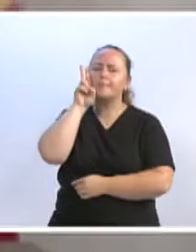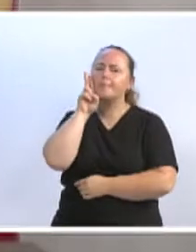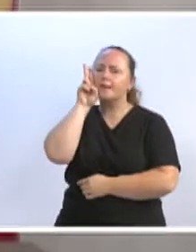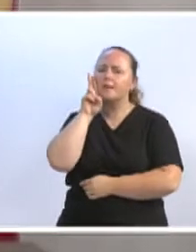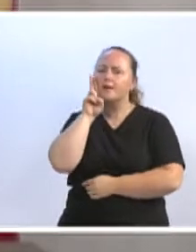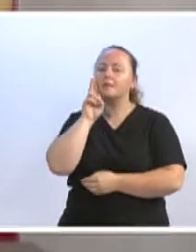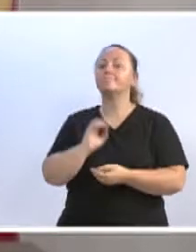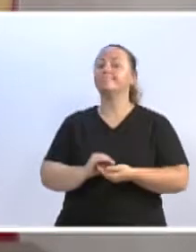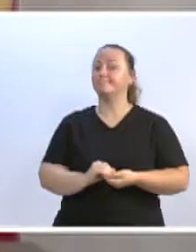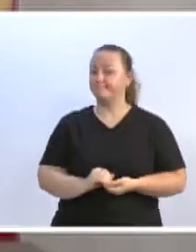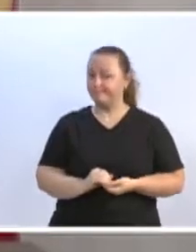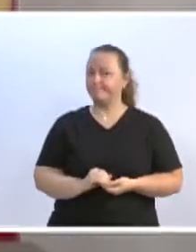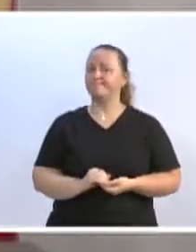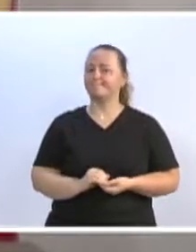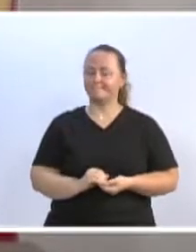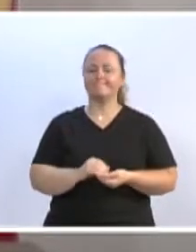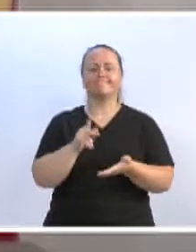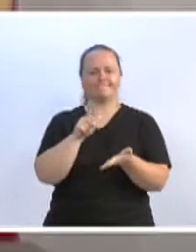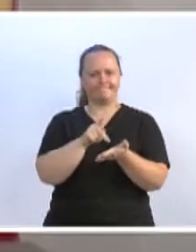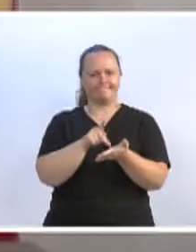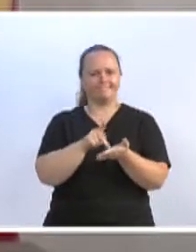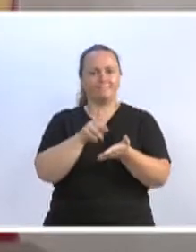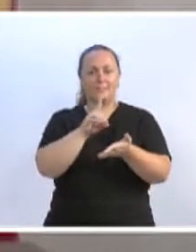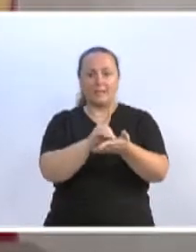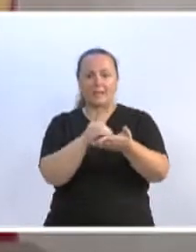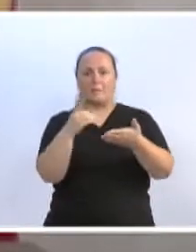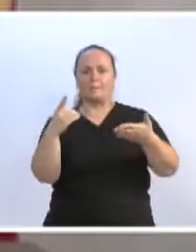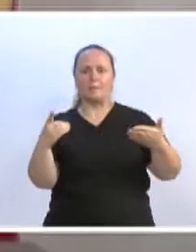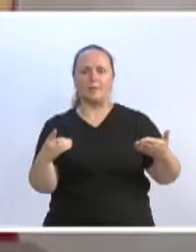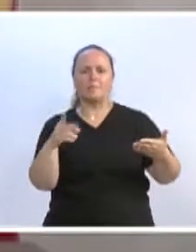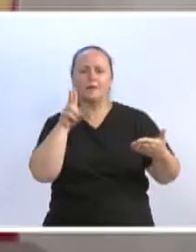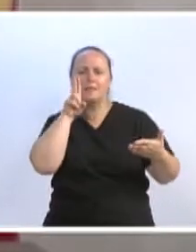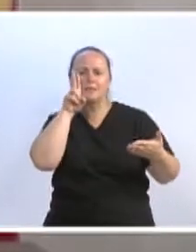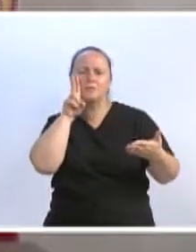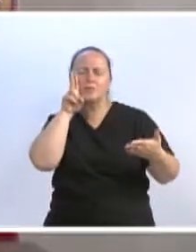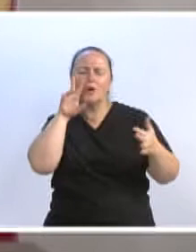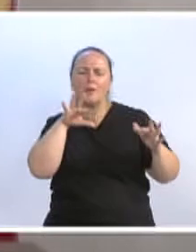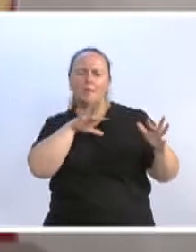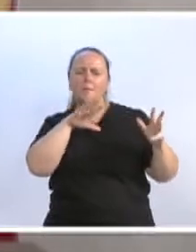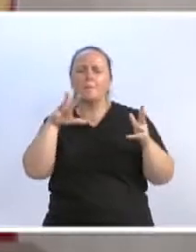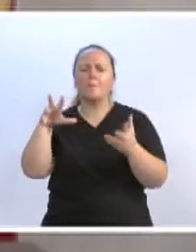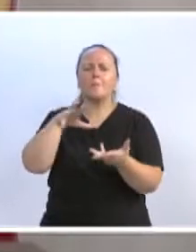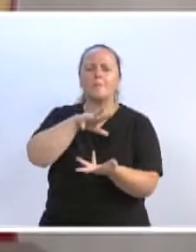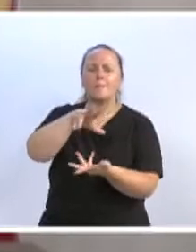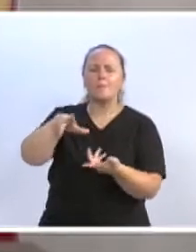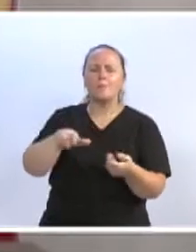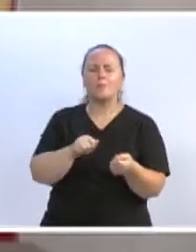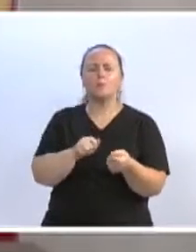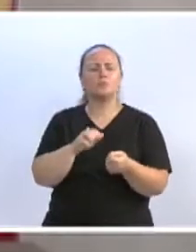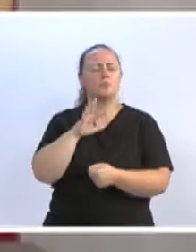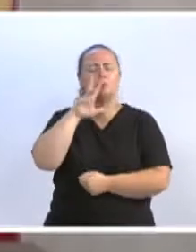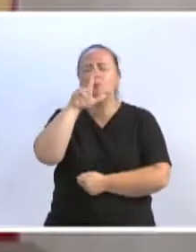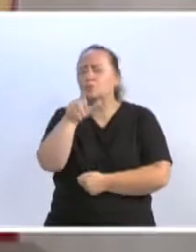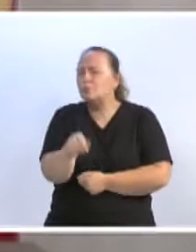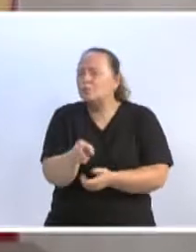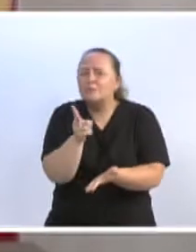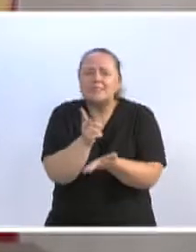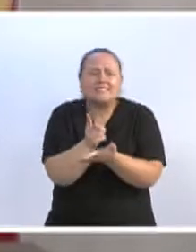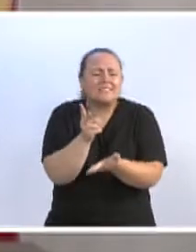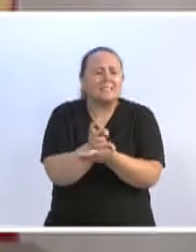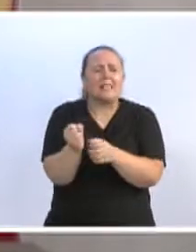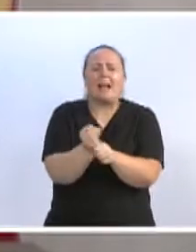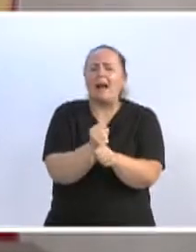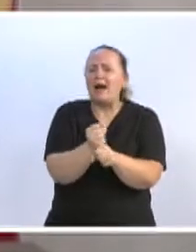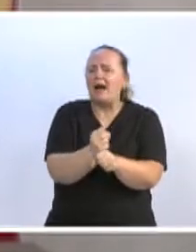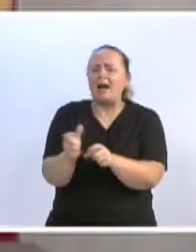sombra de dúvidas, a Bíblia é o livro mais examinado historicamente. É um livro assim em que todos os anos, em muitos